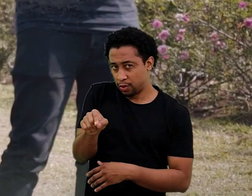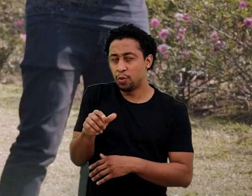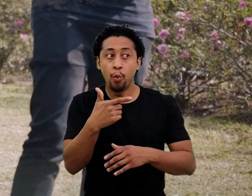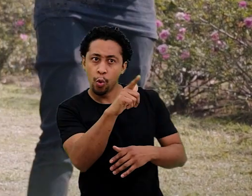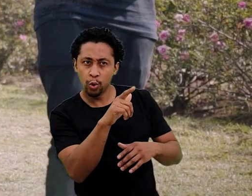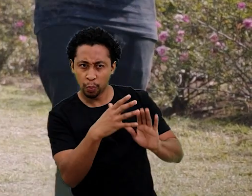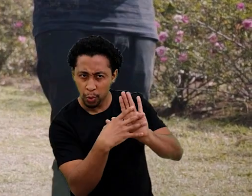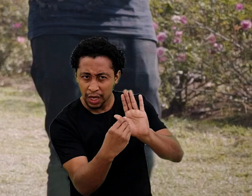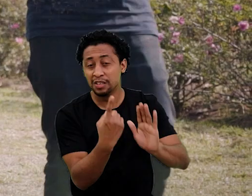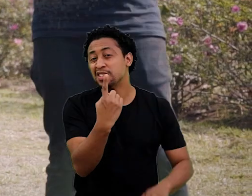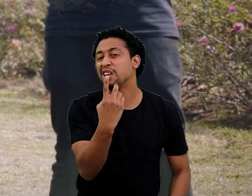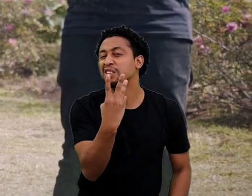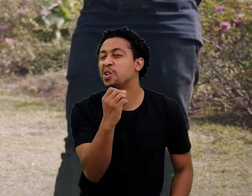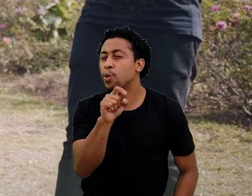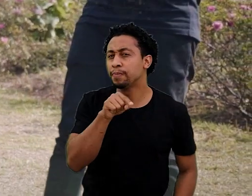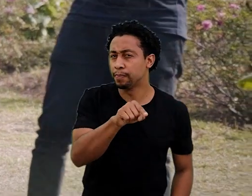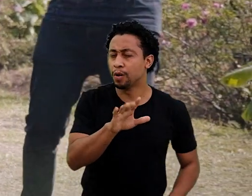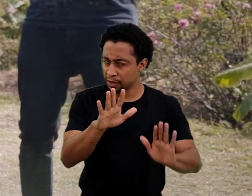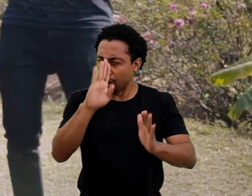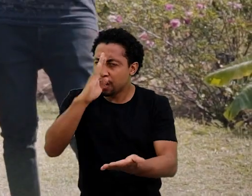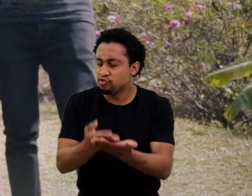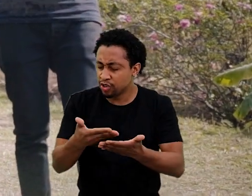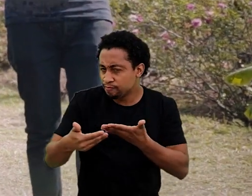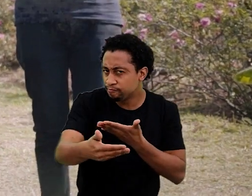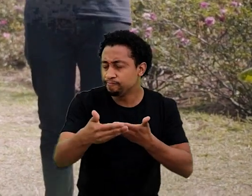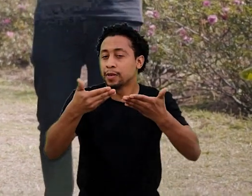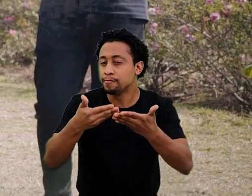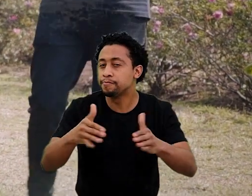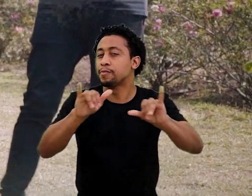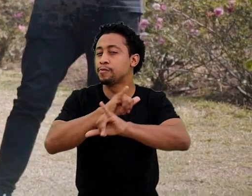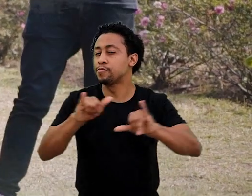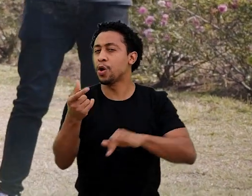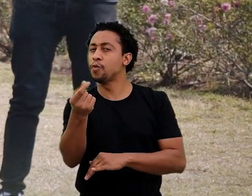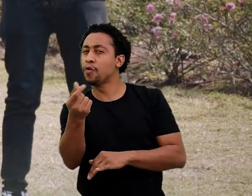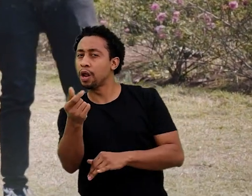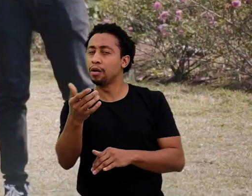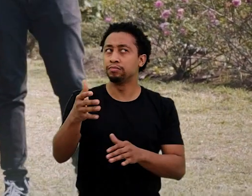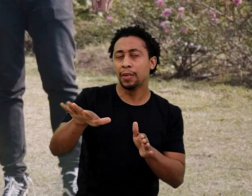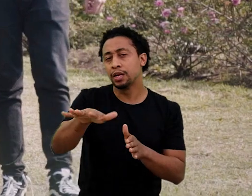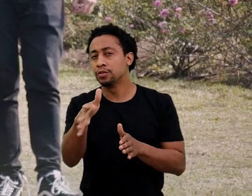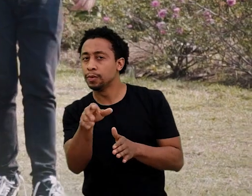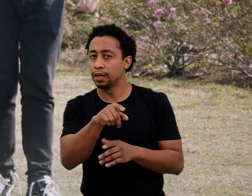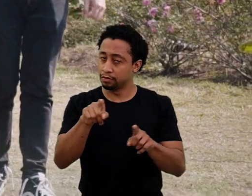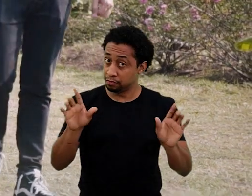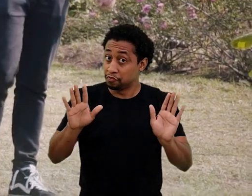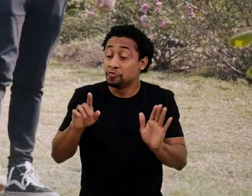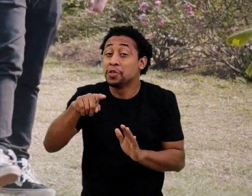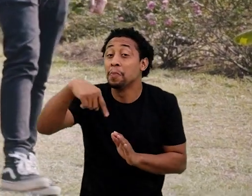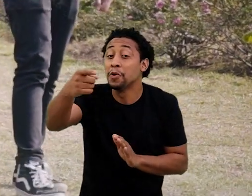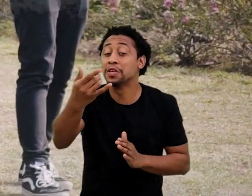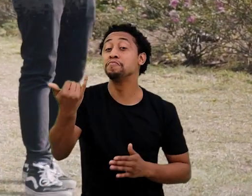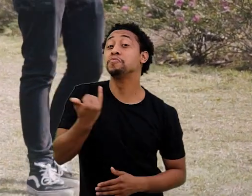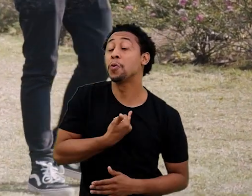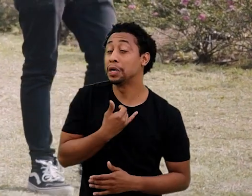138 mil. Eu acho que esse veículo tende, especialmente nessa fase de lançamento, a ter um preço um pouco mais acessível, mas vocês aqui vão dizer se eu acertei ou se eu